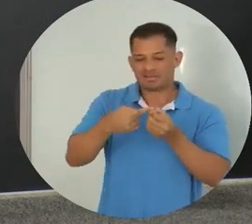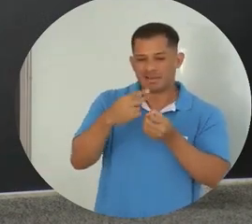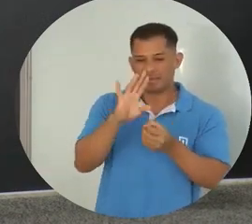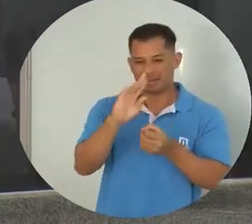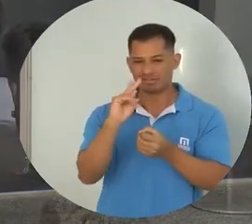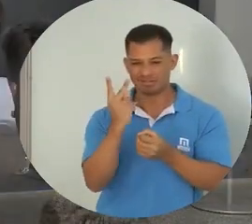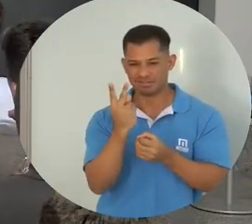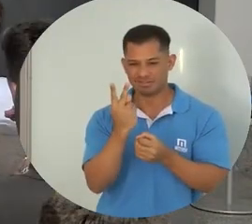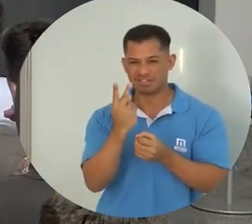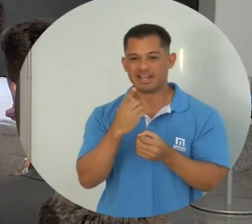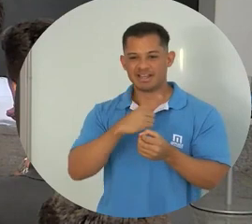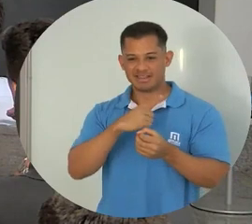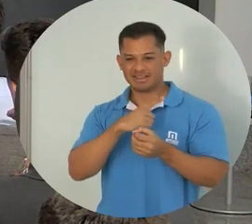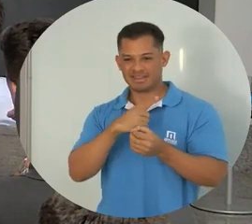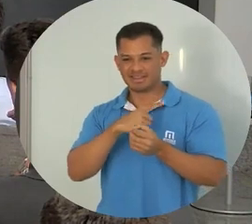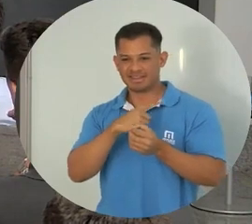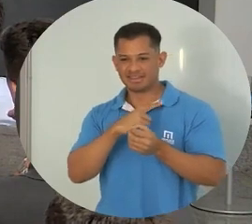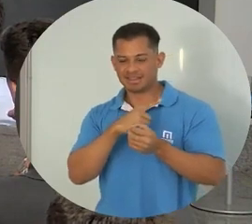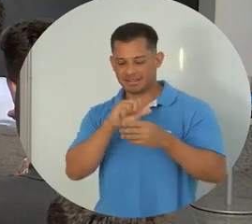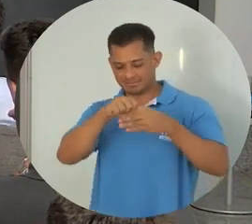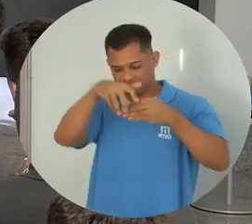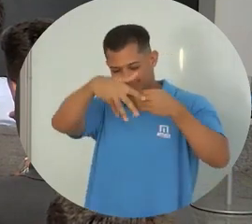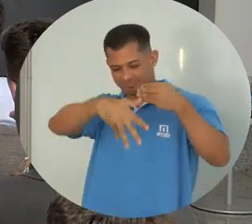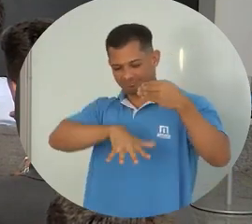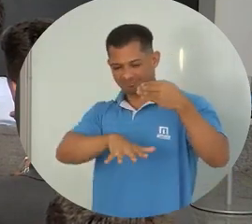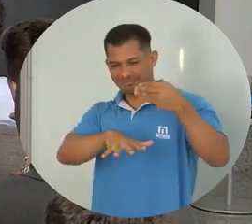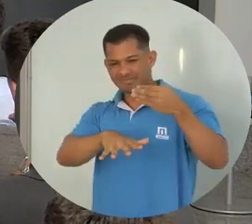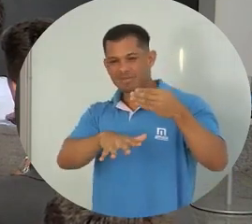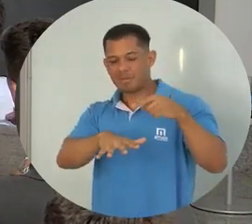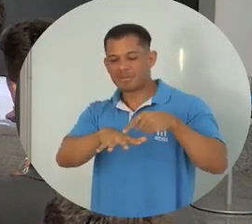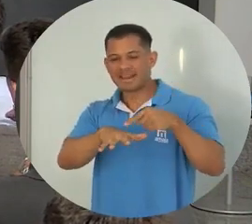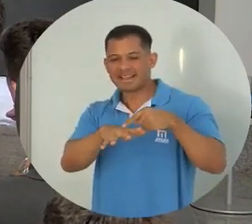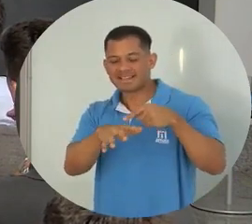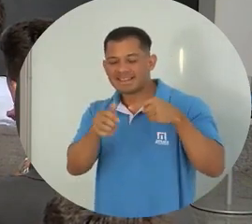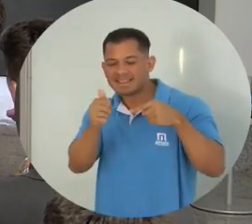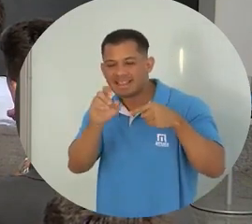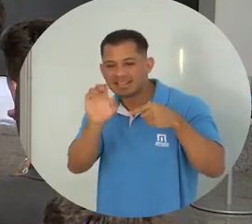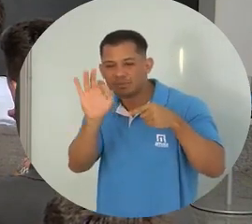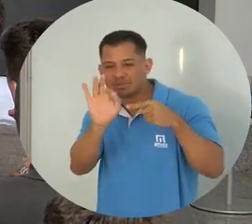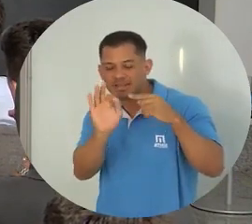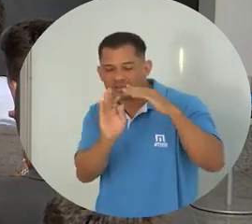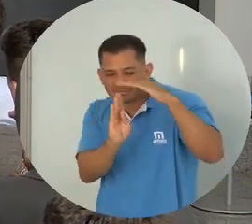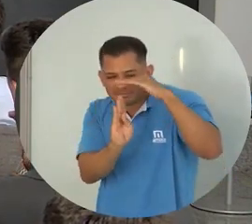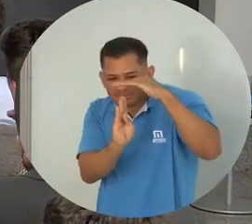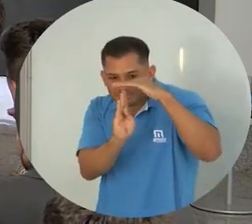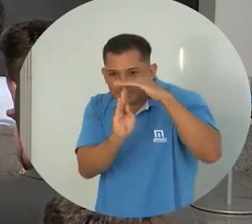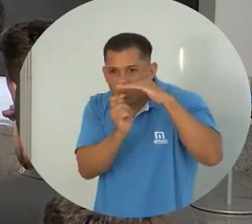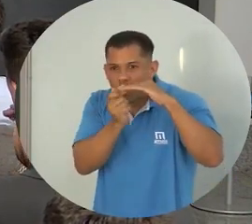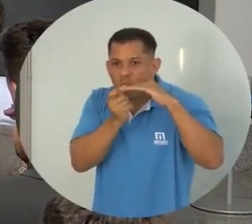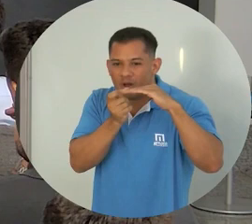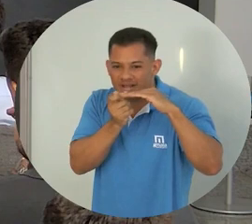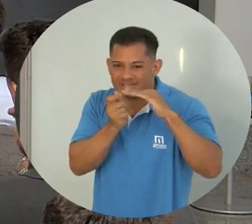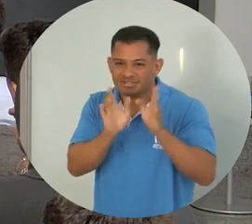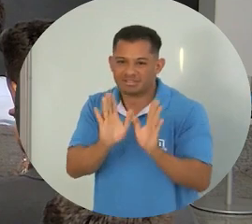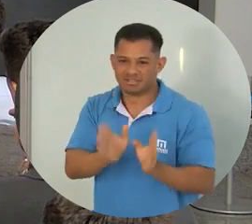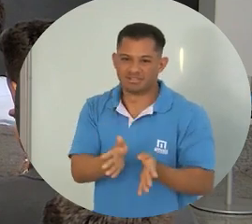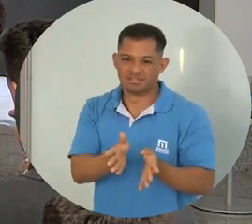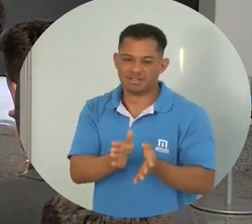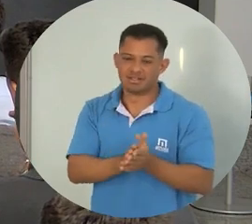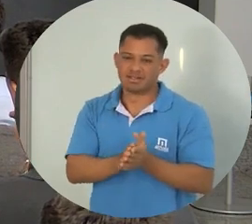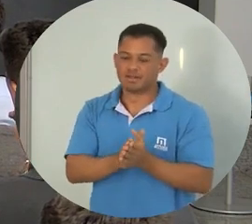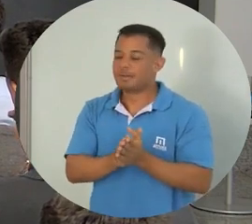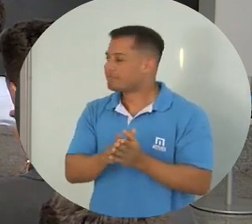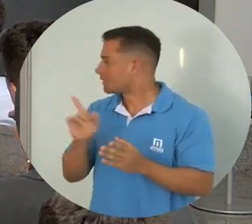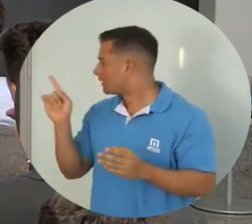aporte de sedimentos bem próximo da crista, que não foram previstos quando do dimensionamento de projetos. E o caso, em